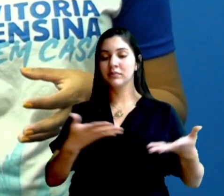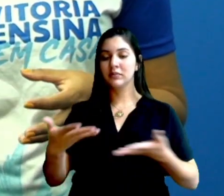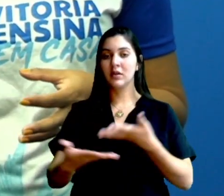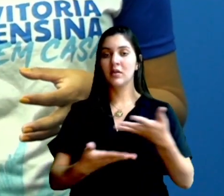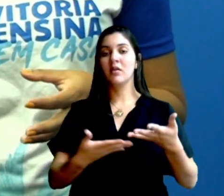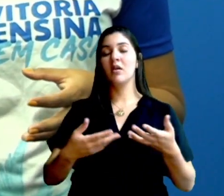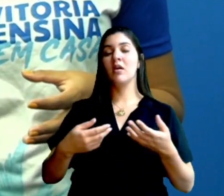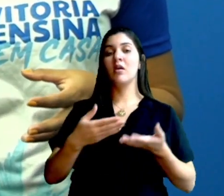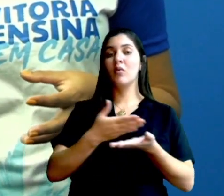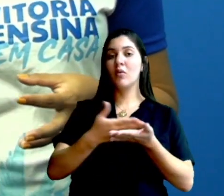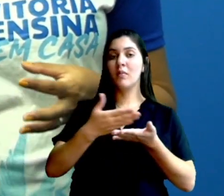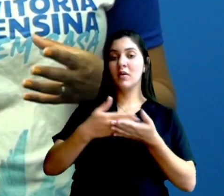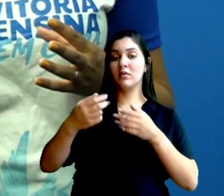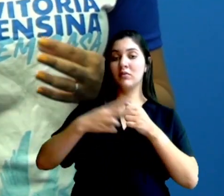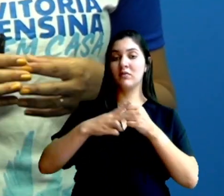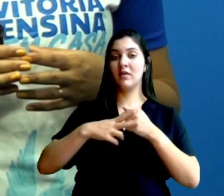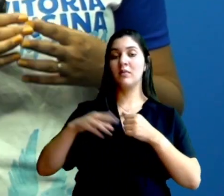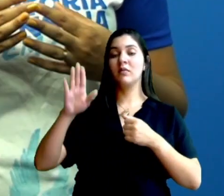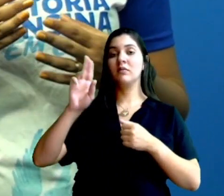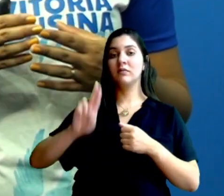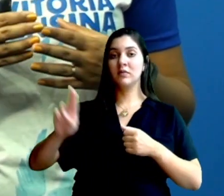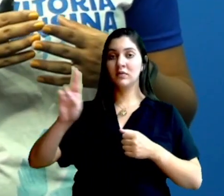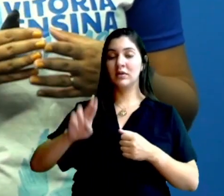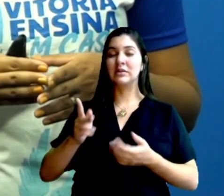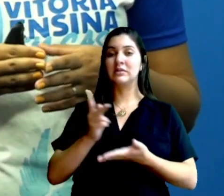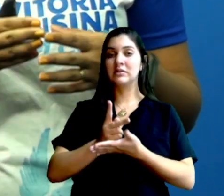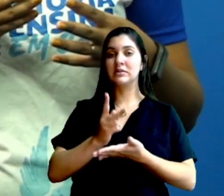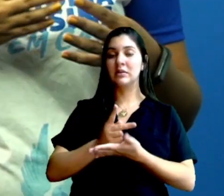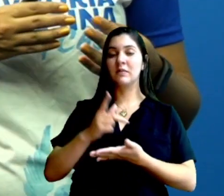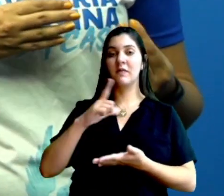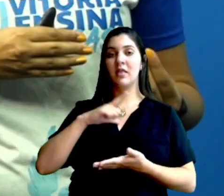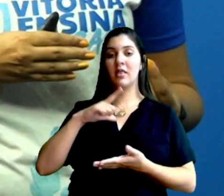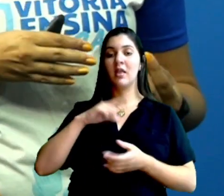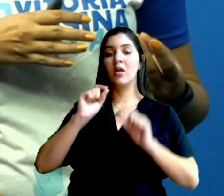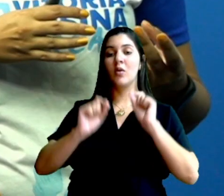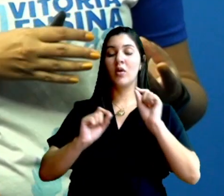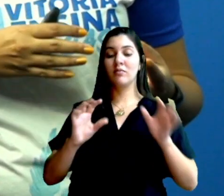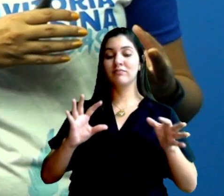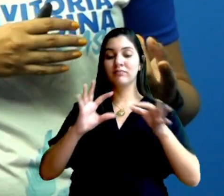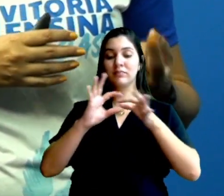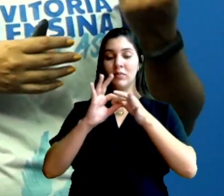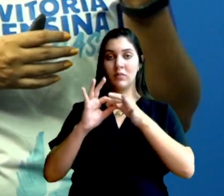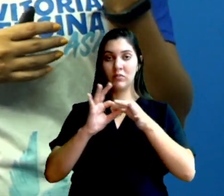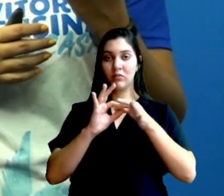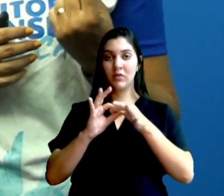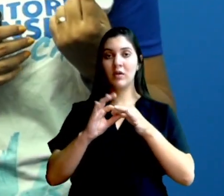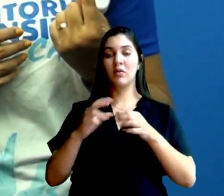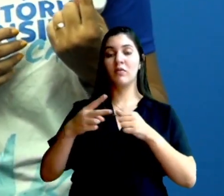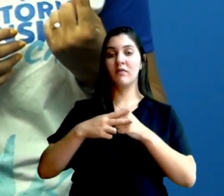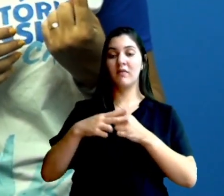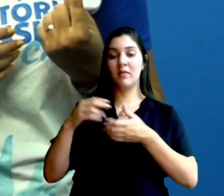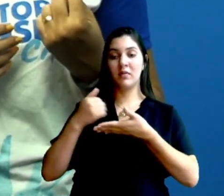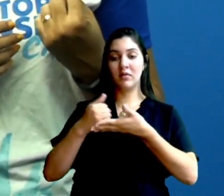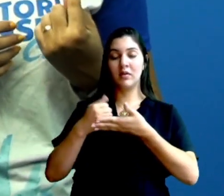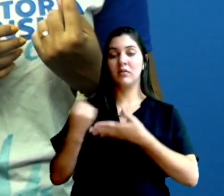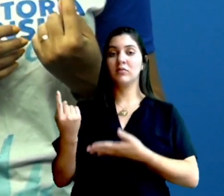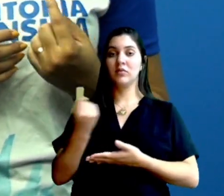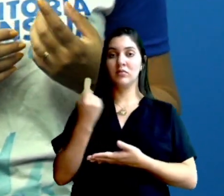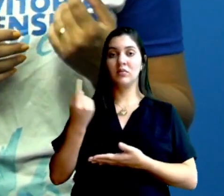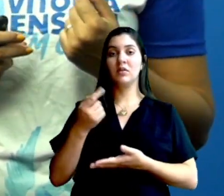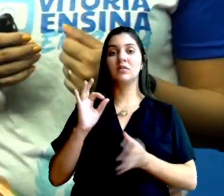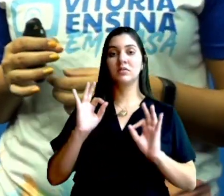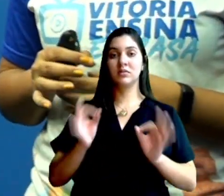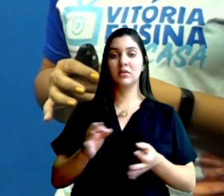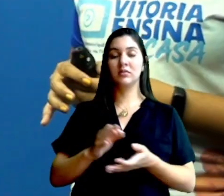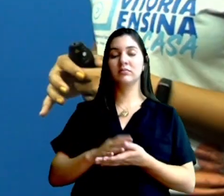verbos que a gente vai utilizar. Então, a gente sempre vai ter conjugado o verbo auxiliar, que é um só,